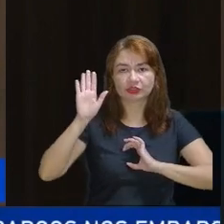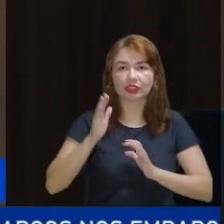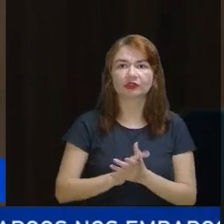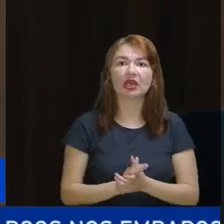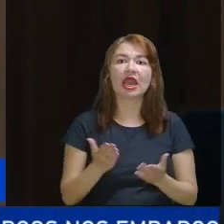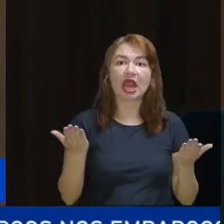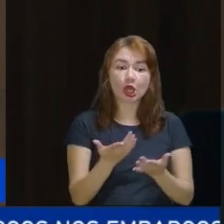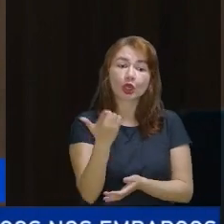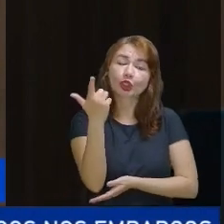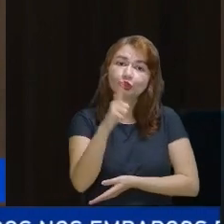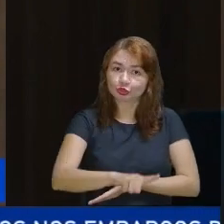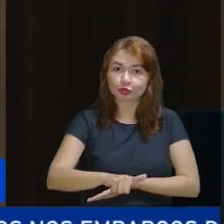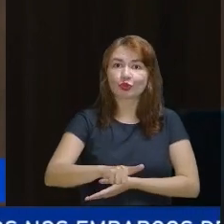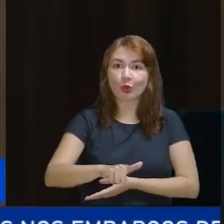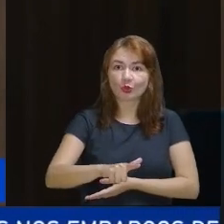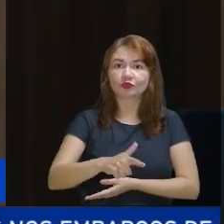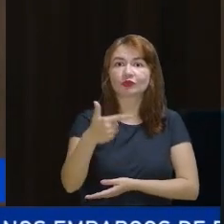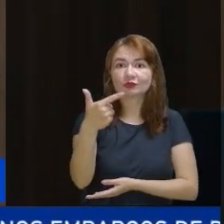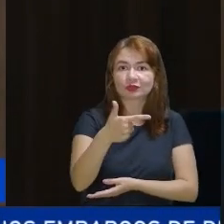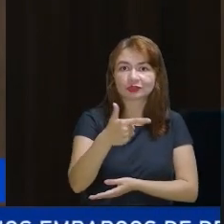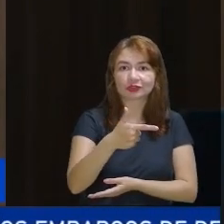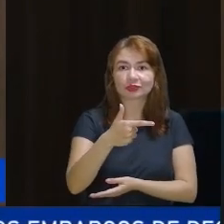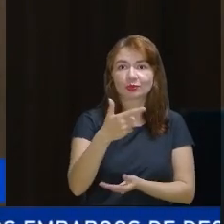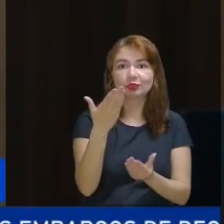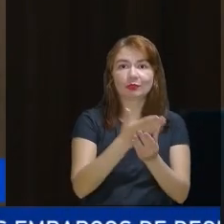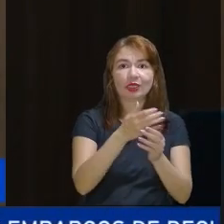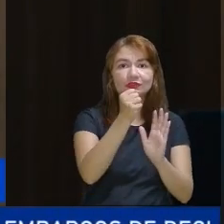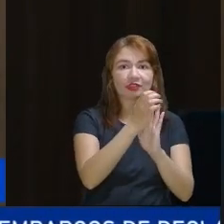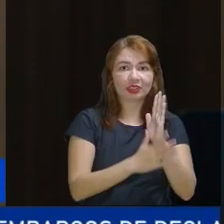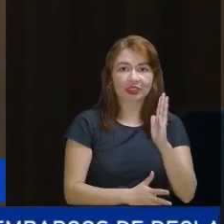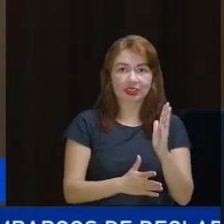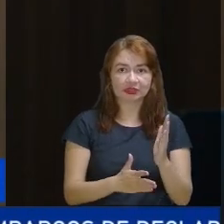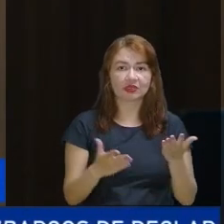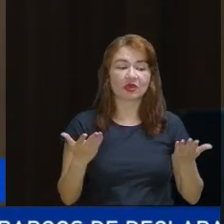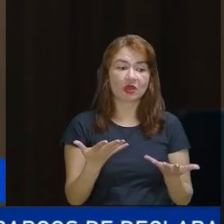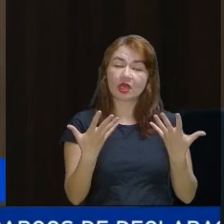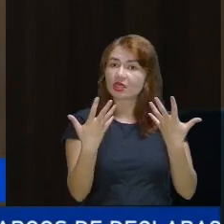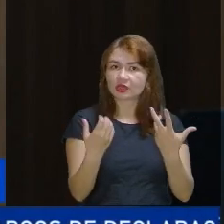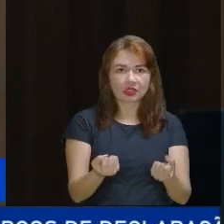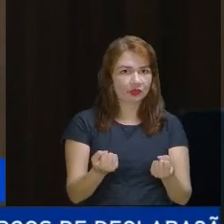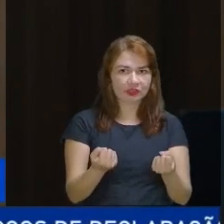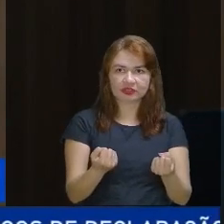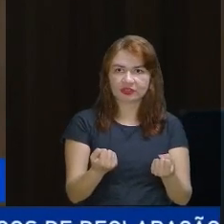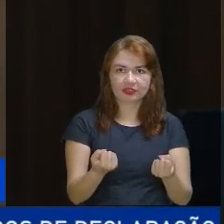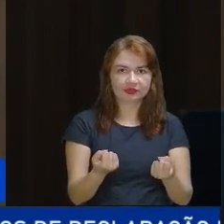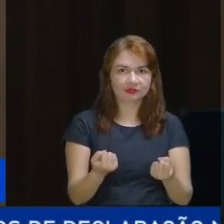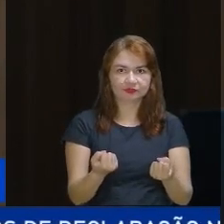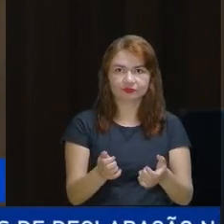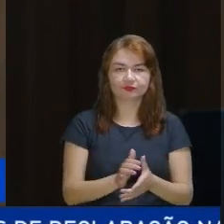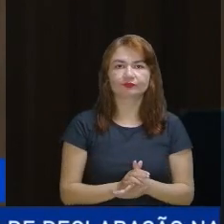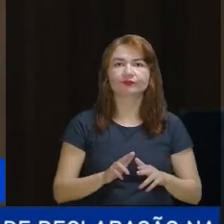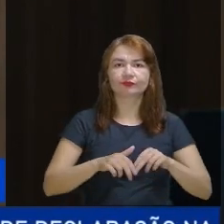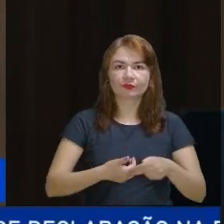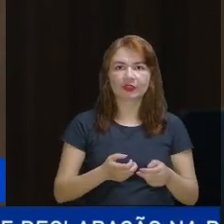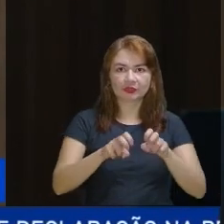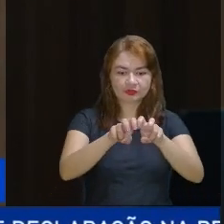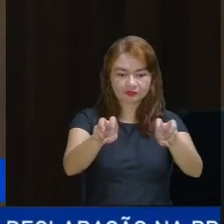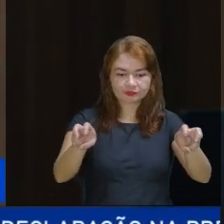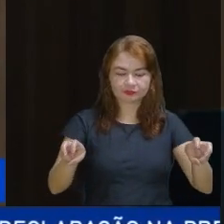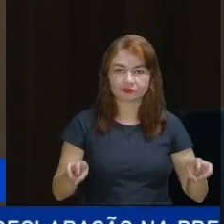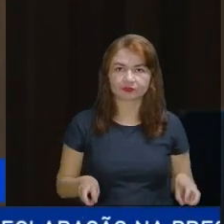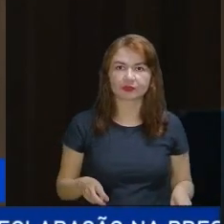então, esse embargo não foi acolhido, não foi acatado pela Corte, e a Corte entendeu que